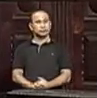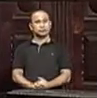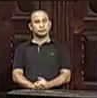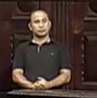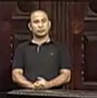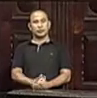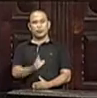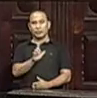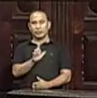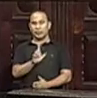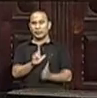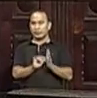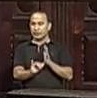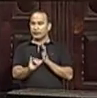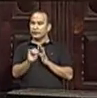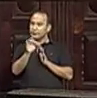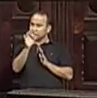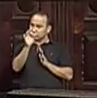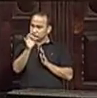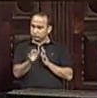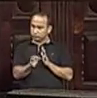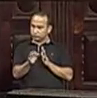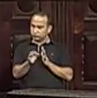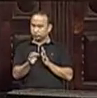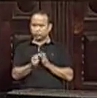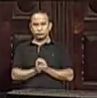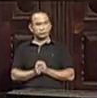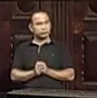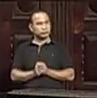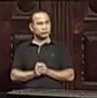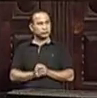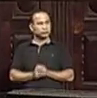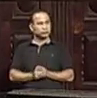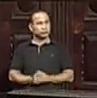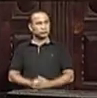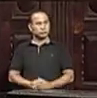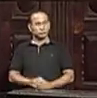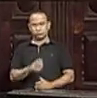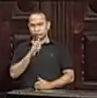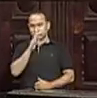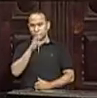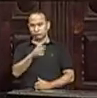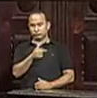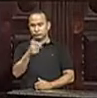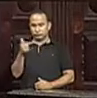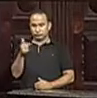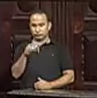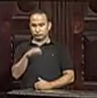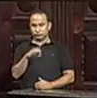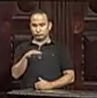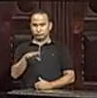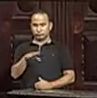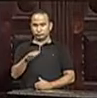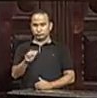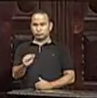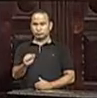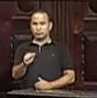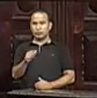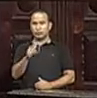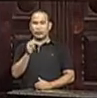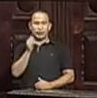A lei vai ser julgada pelo TJ em segunda instância. A